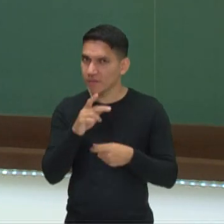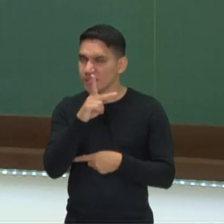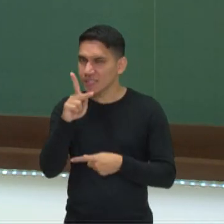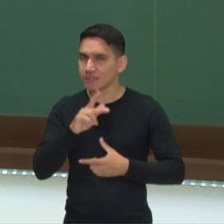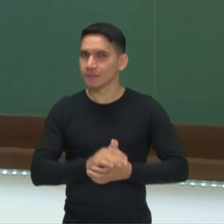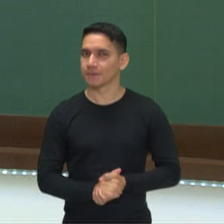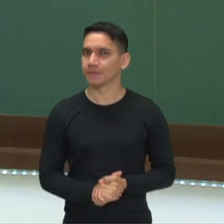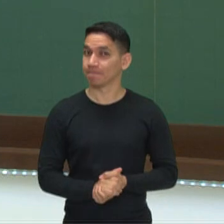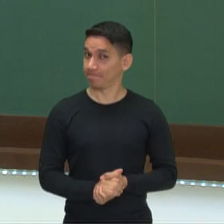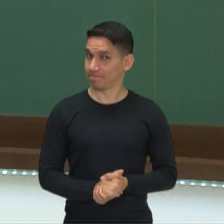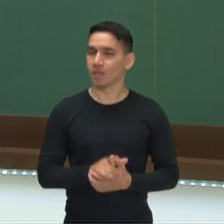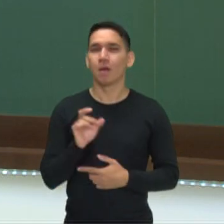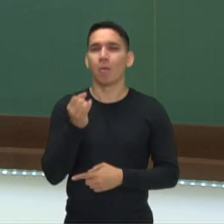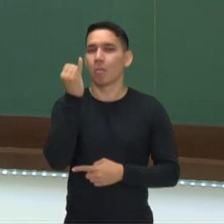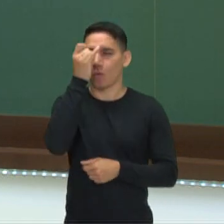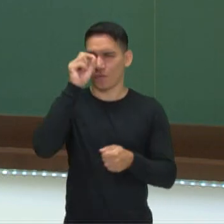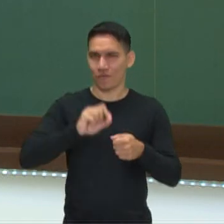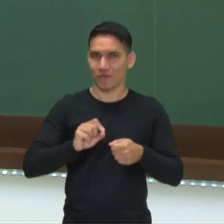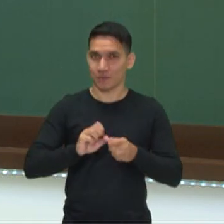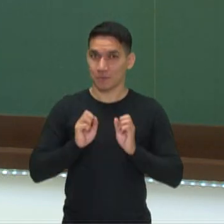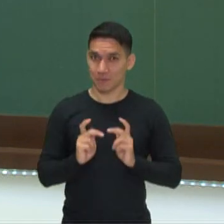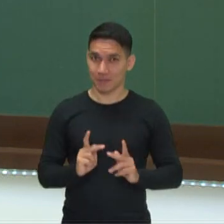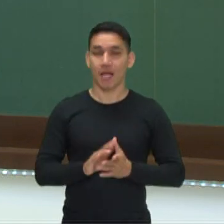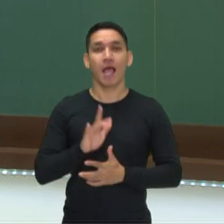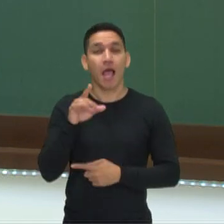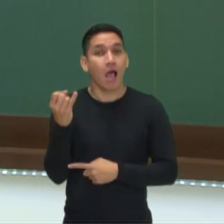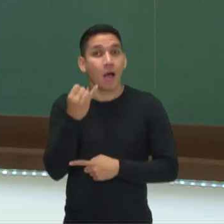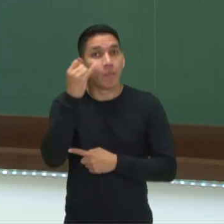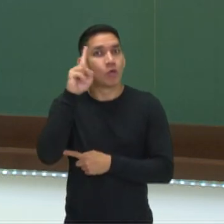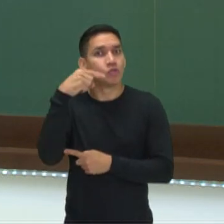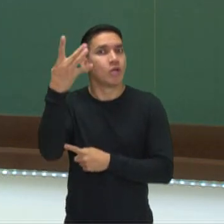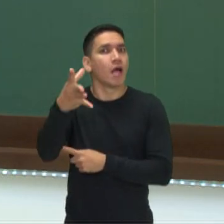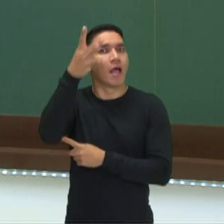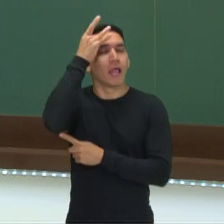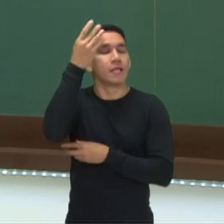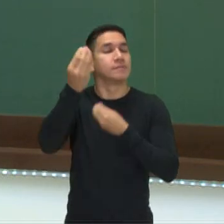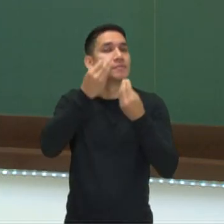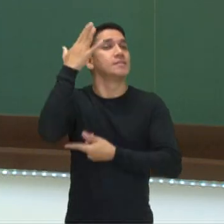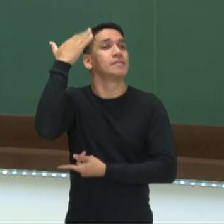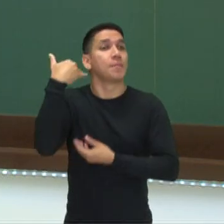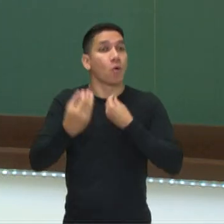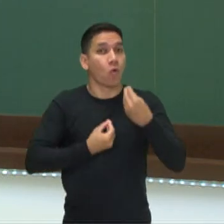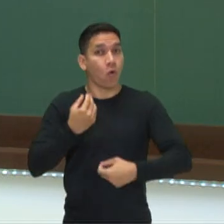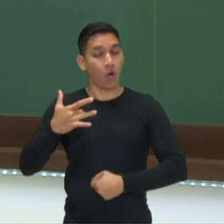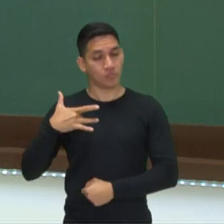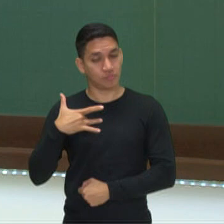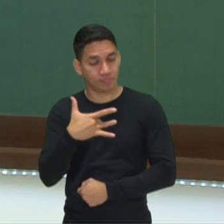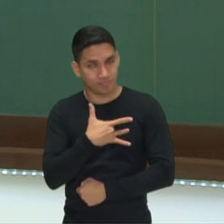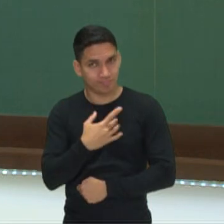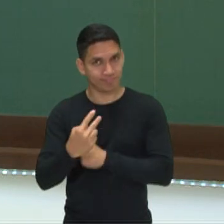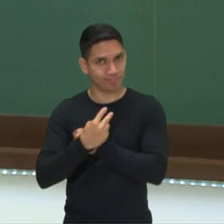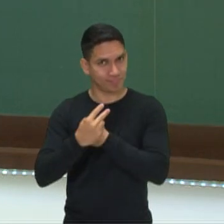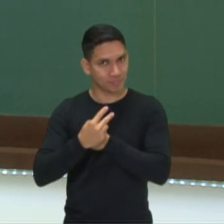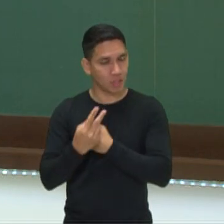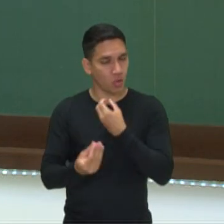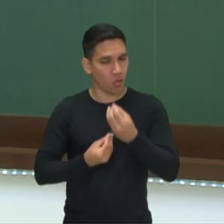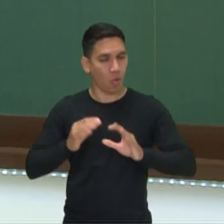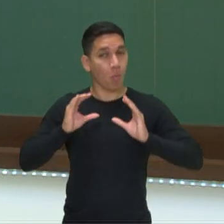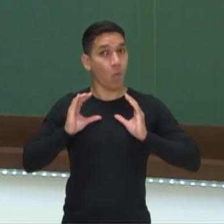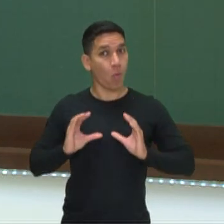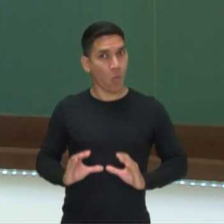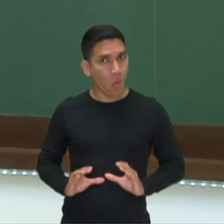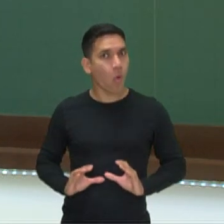seu? É importante fazer, hein? É importante a gente saber como está aqui para saber como se comportar